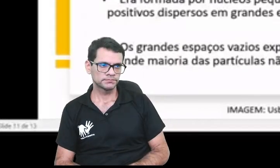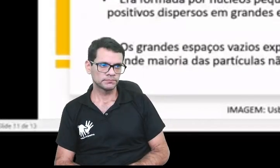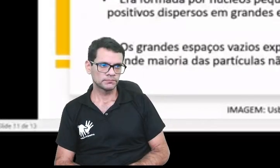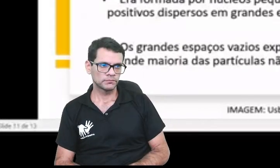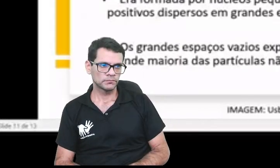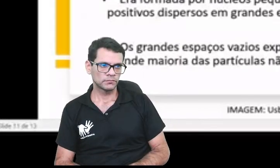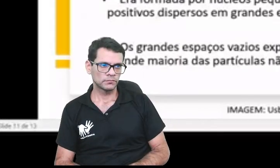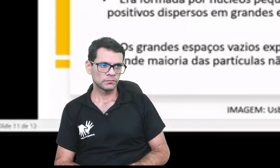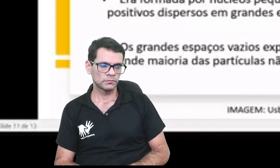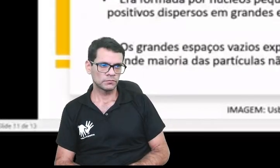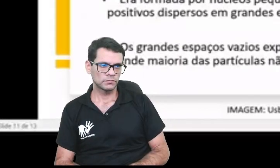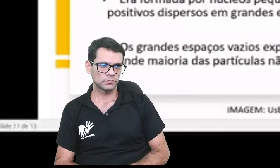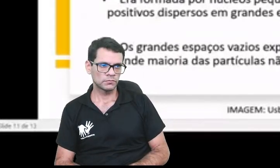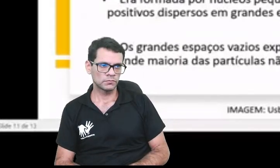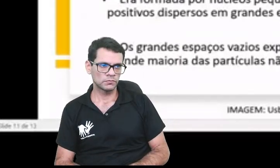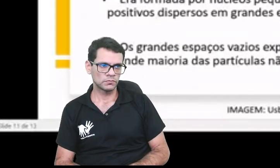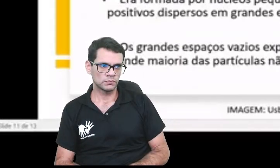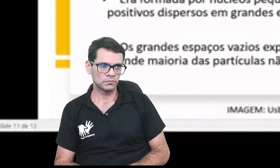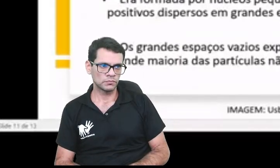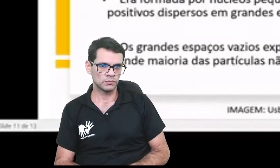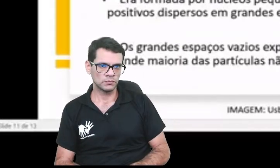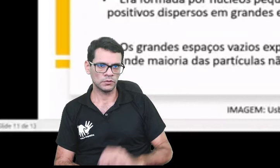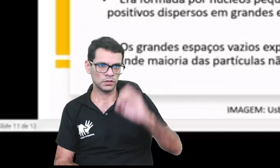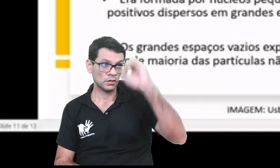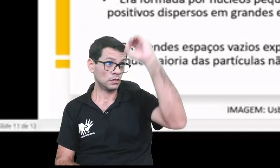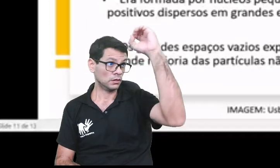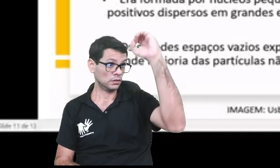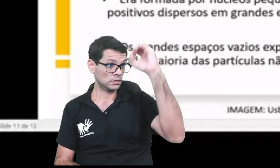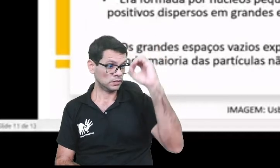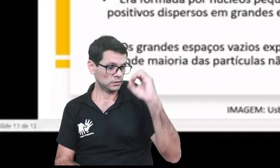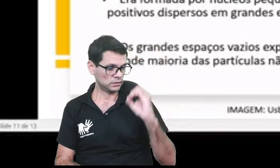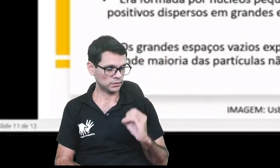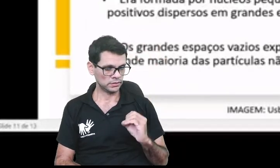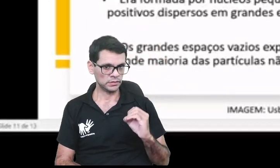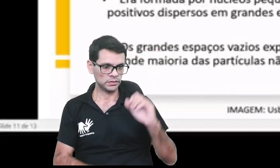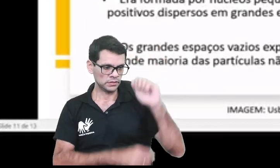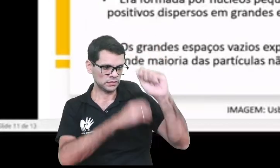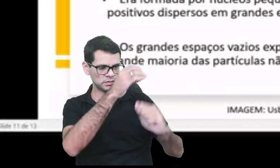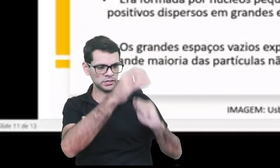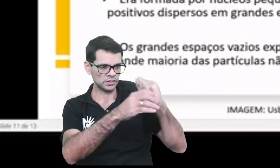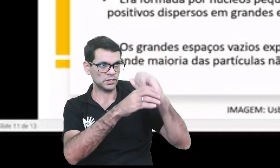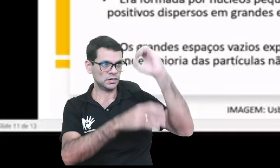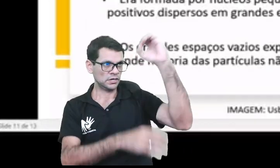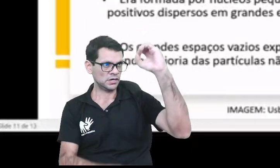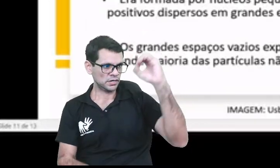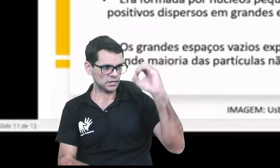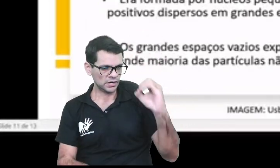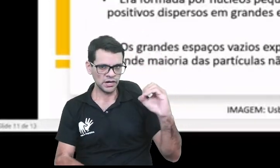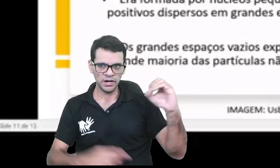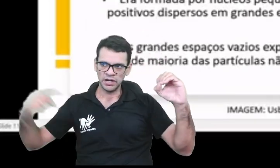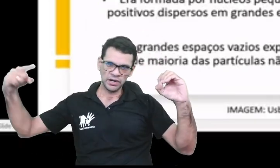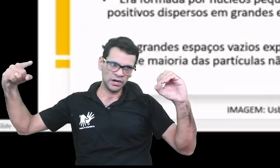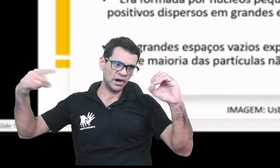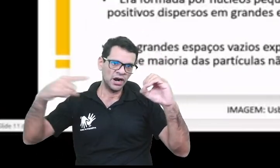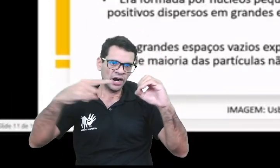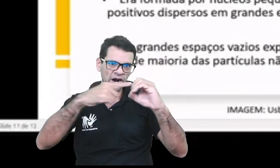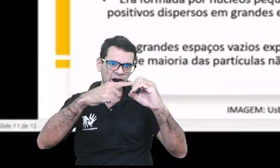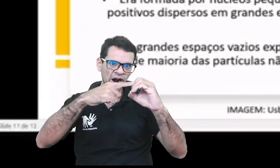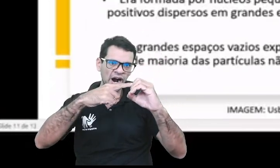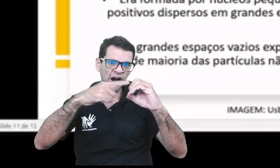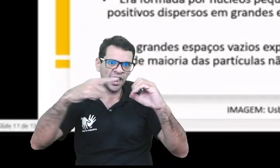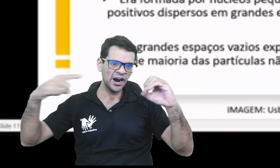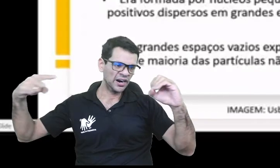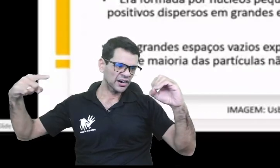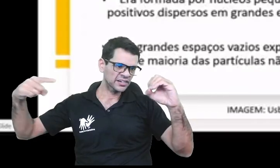uma partícula, passa reto. Outra partícula bateu, desviou. Outra reto.